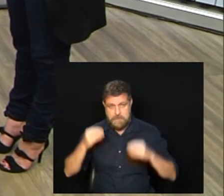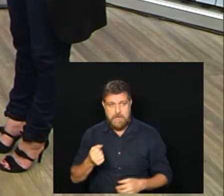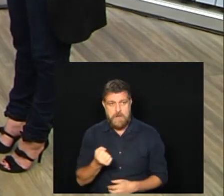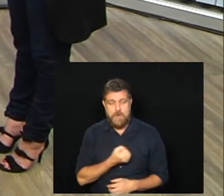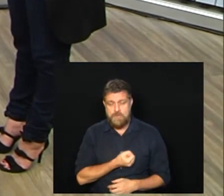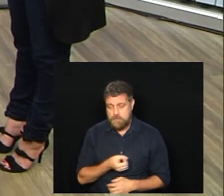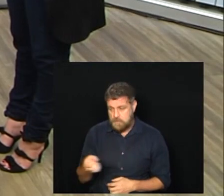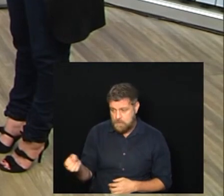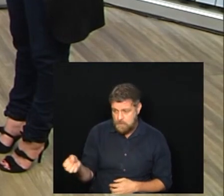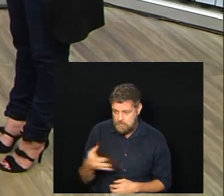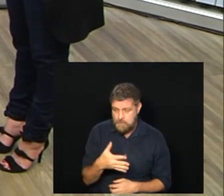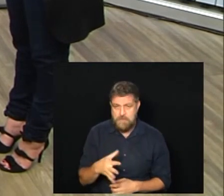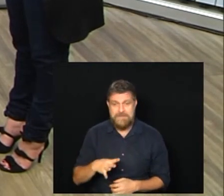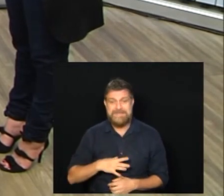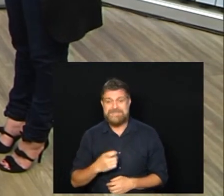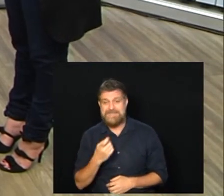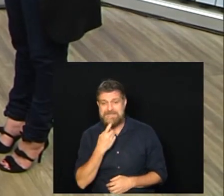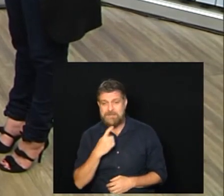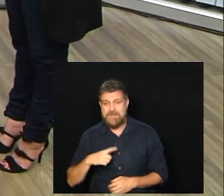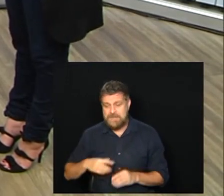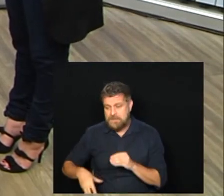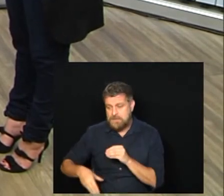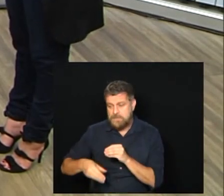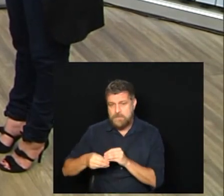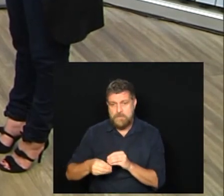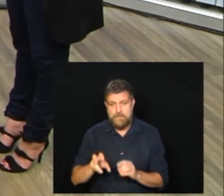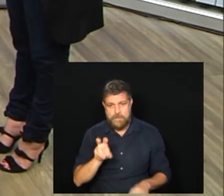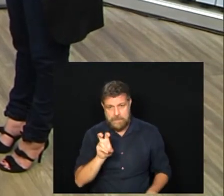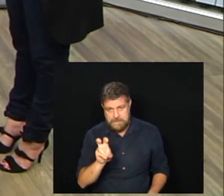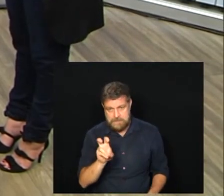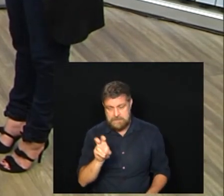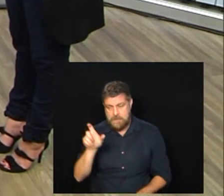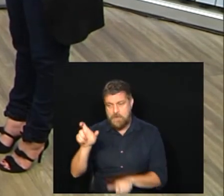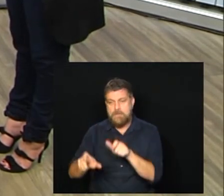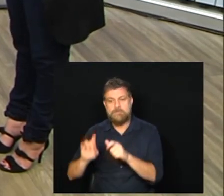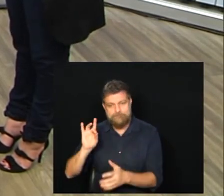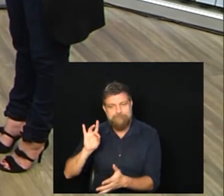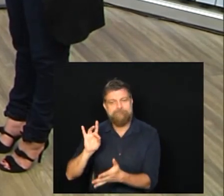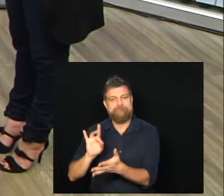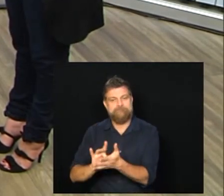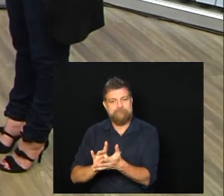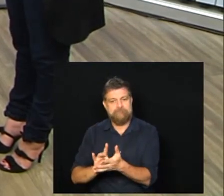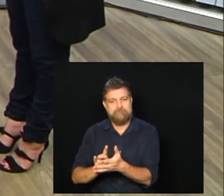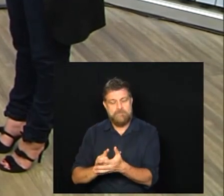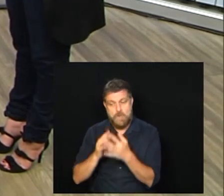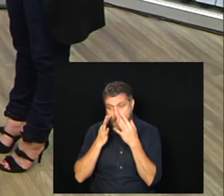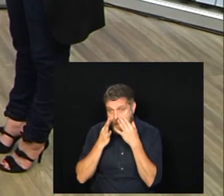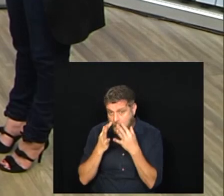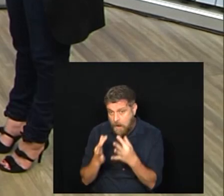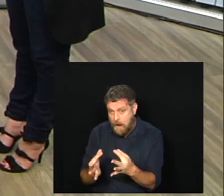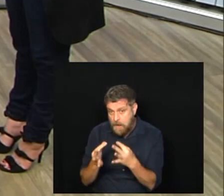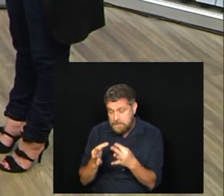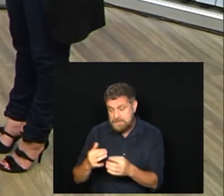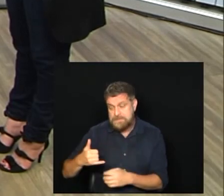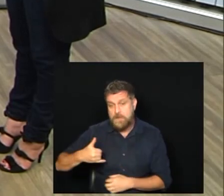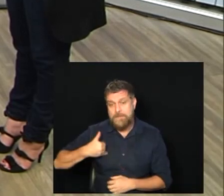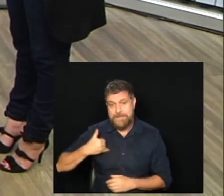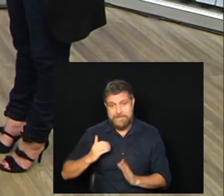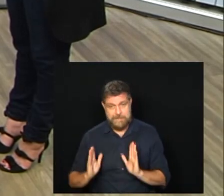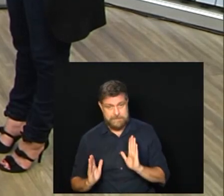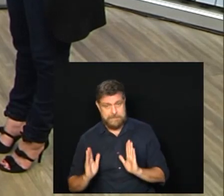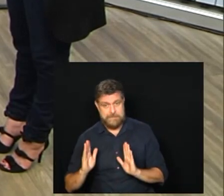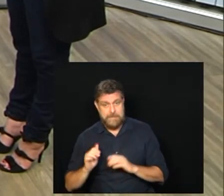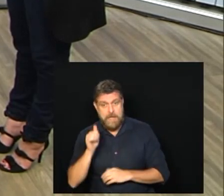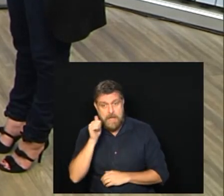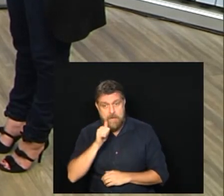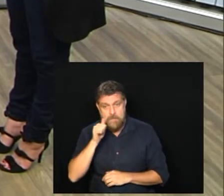atualização de mortes na cidade de Campinas, mais 5 foram registradas. Chama a atenção aqui para a faixa etária. Uma mulher de